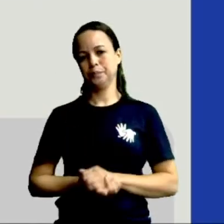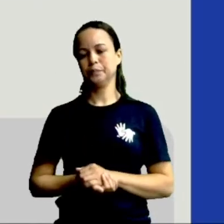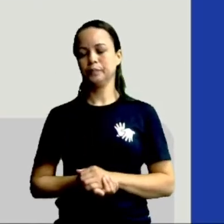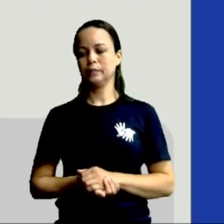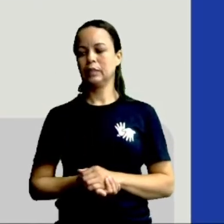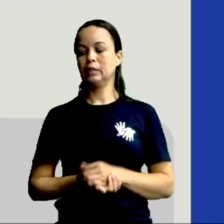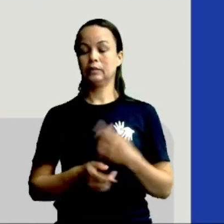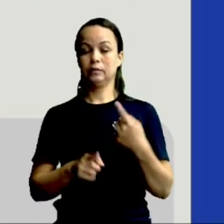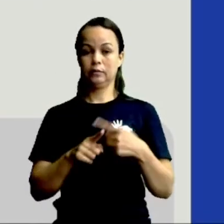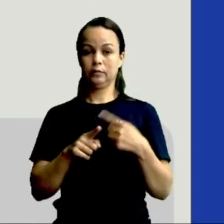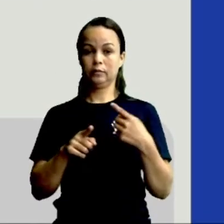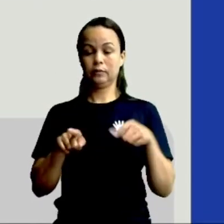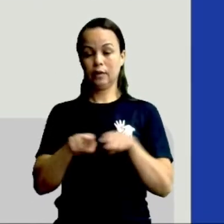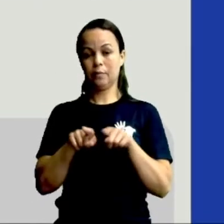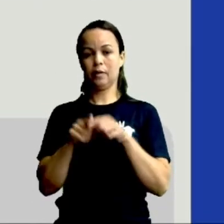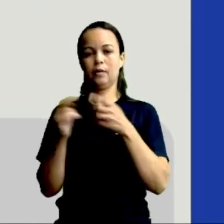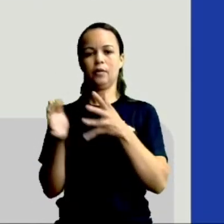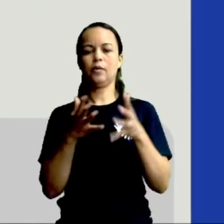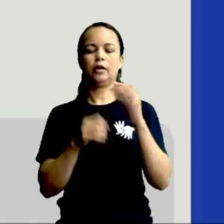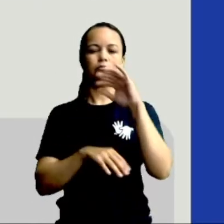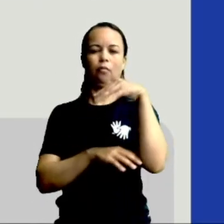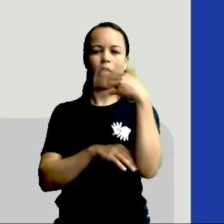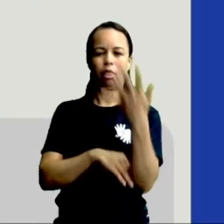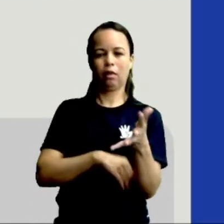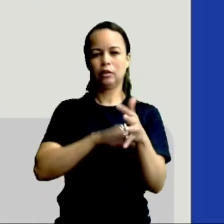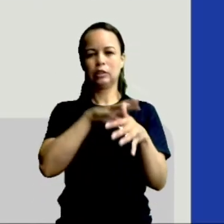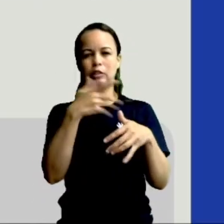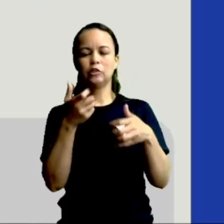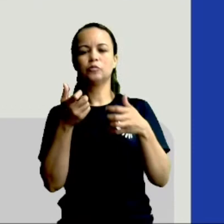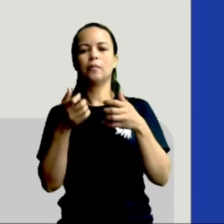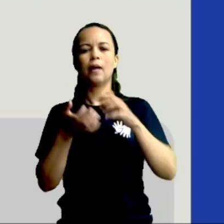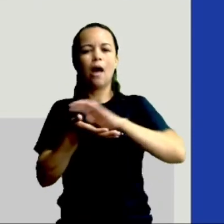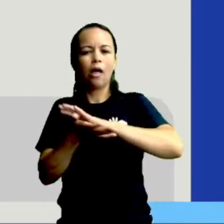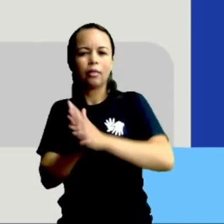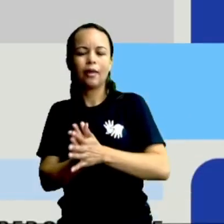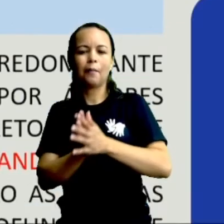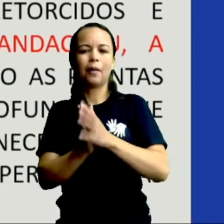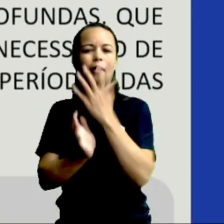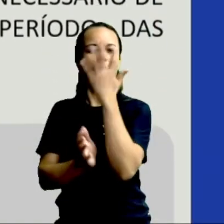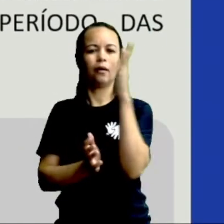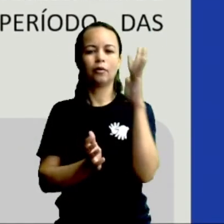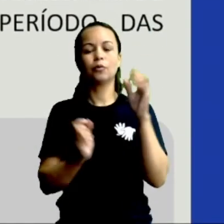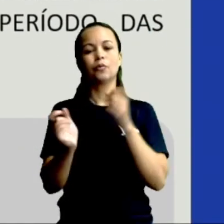área que sofreu grande desmatamento e hoje é muito ocupada pela agricultura.